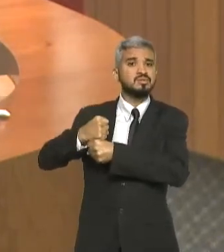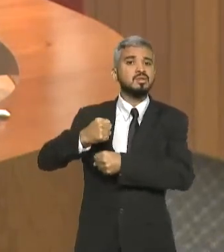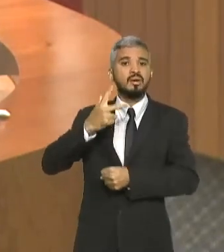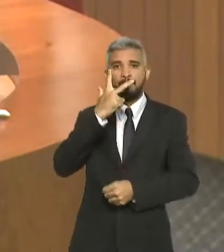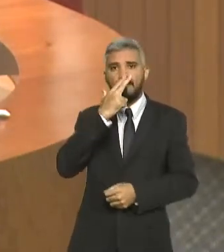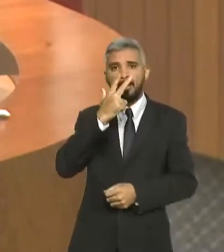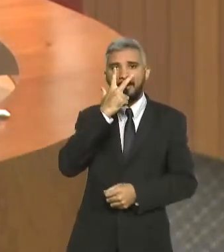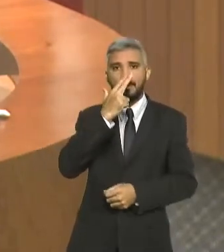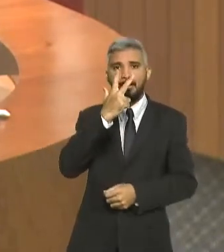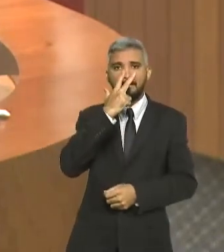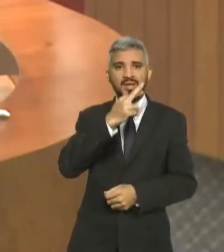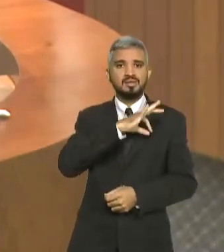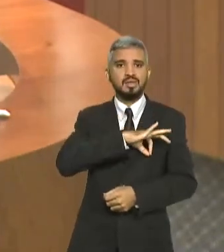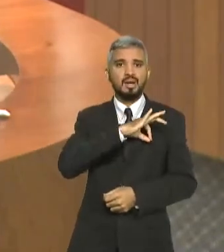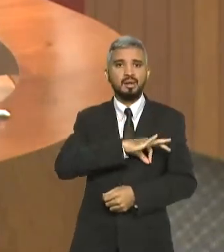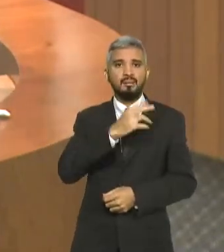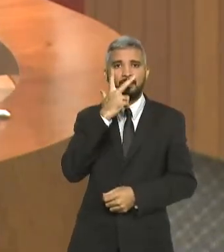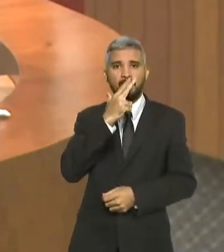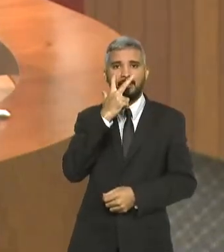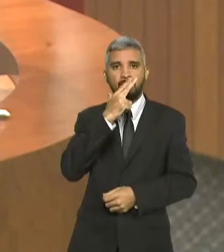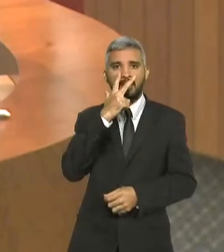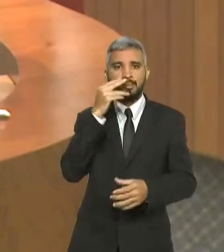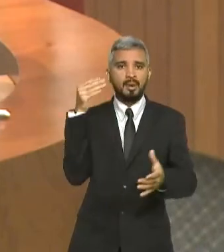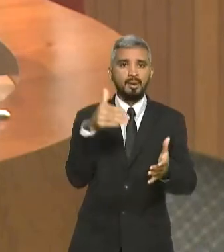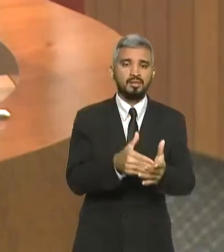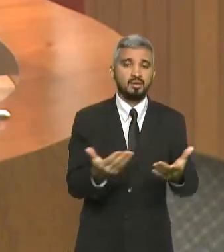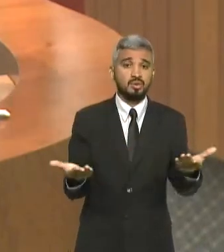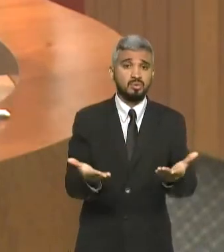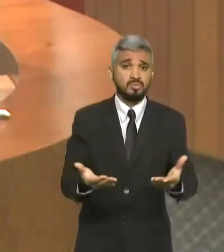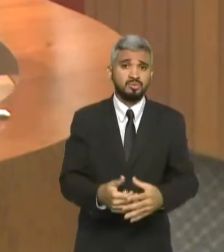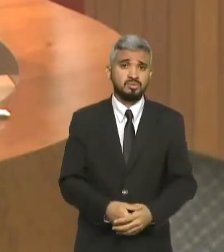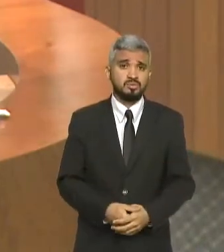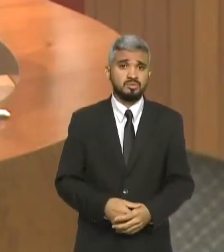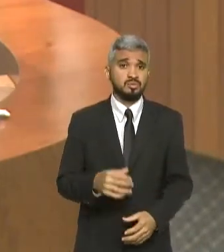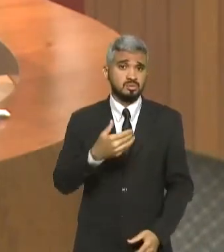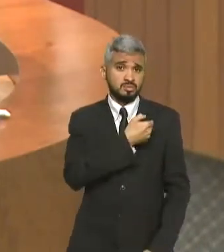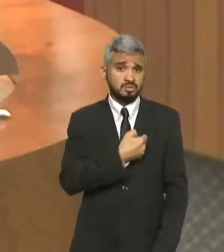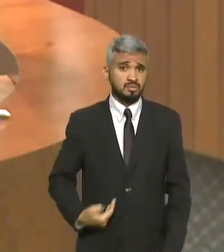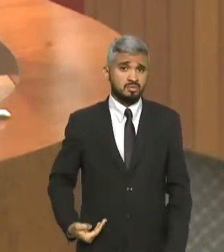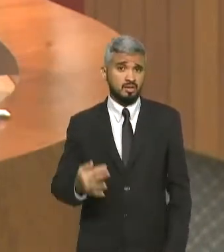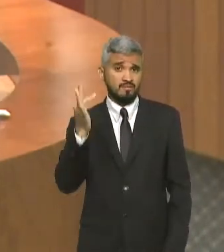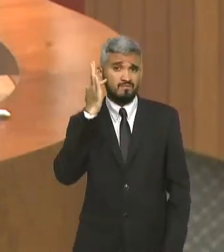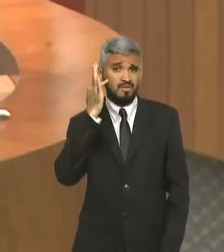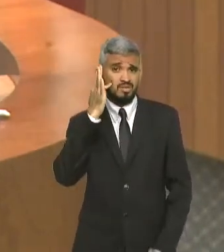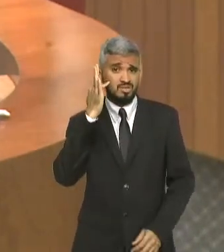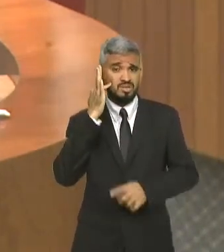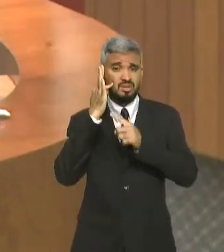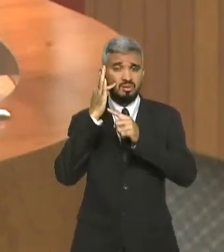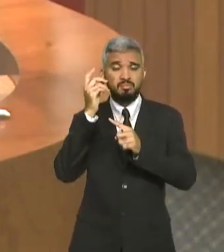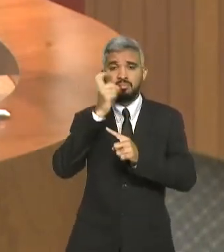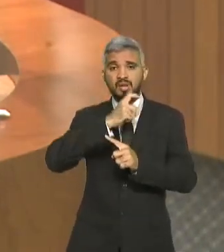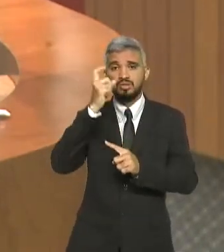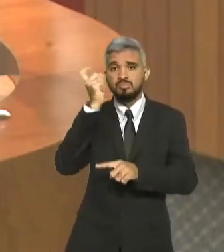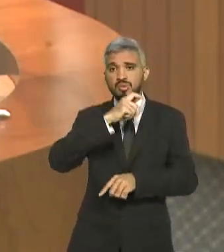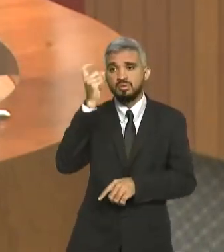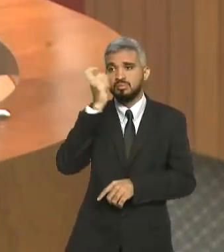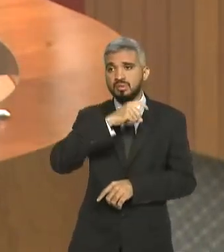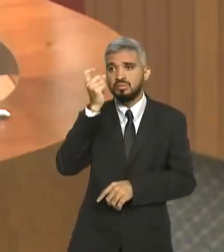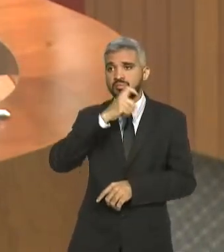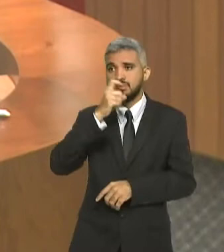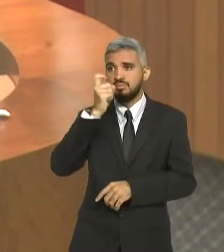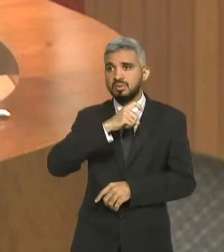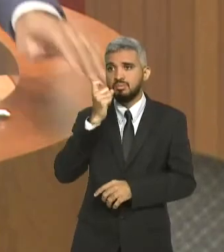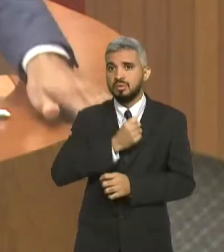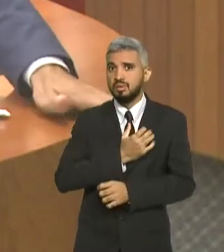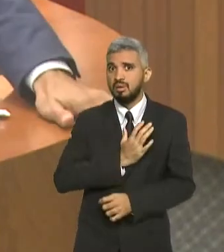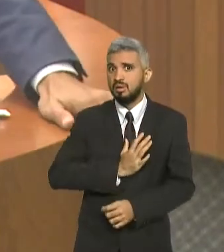mente que dá bom dia a jumento. Governador Flávio Dino mente que dá bom dia a jumento. Diz que não pode dar reajuste, não